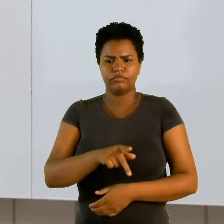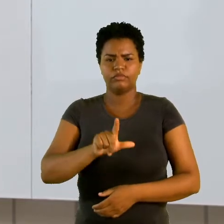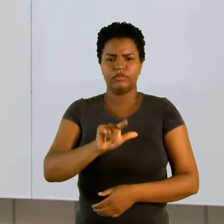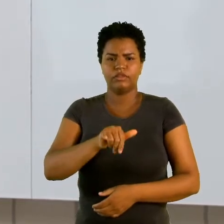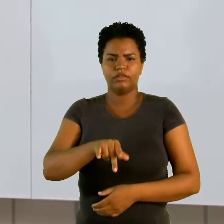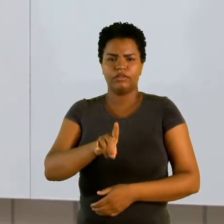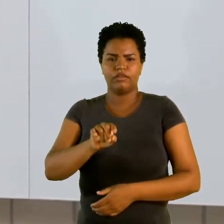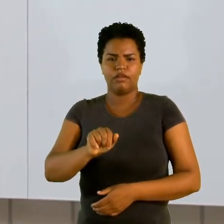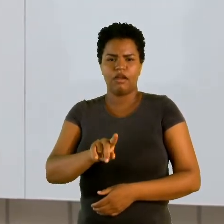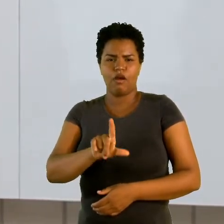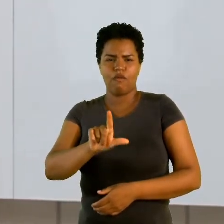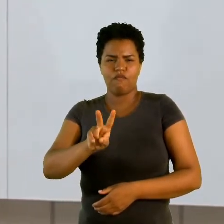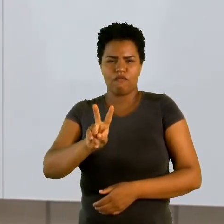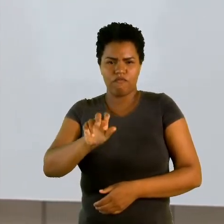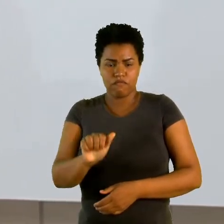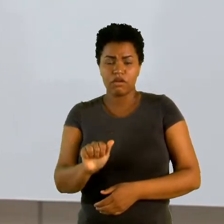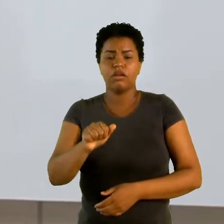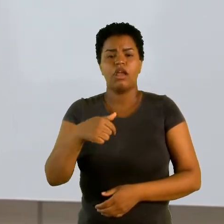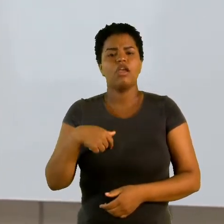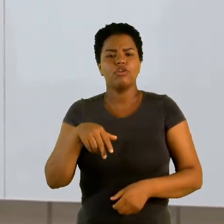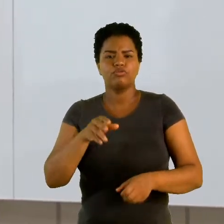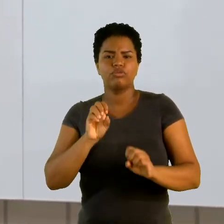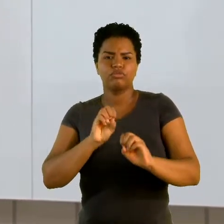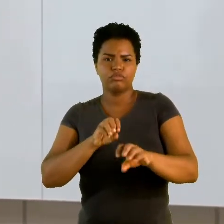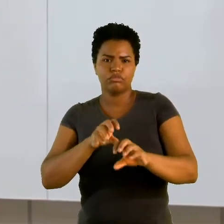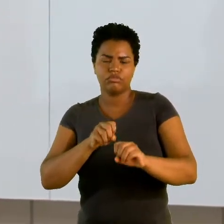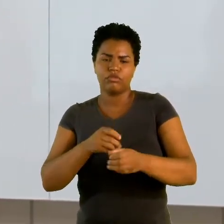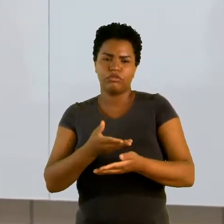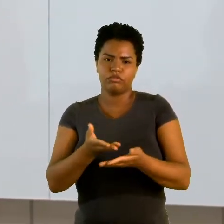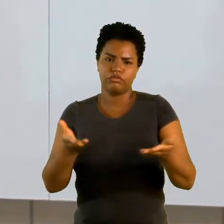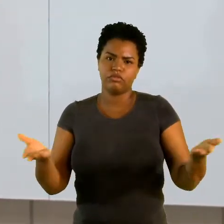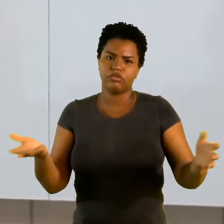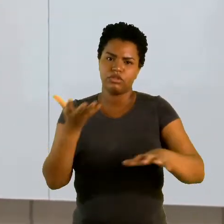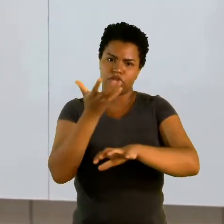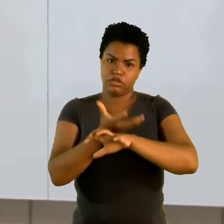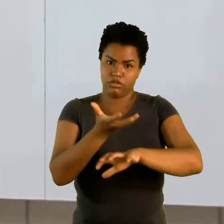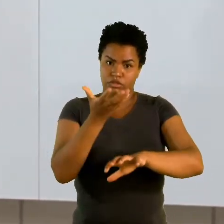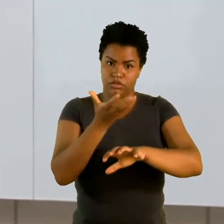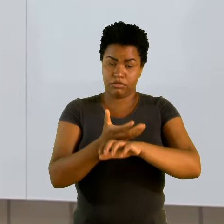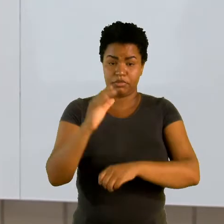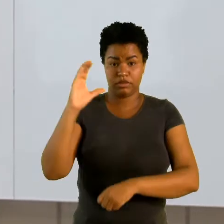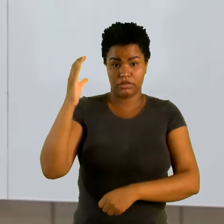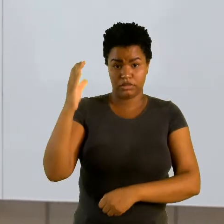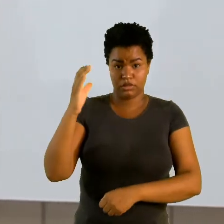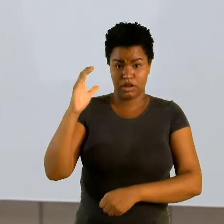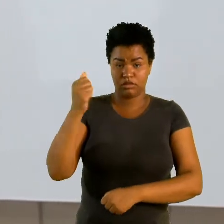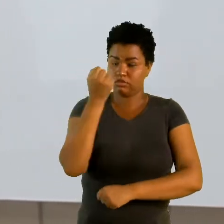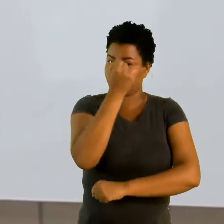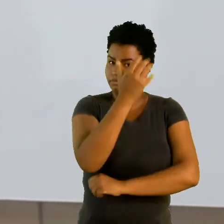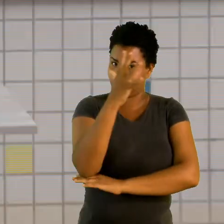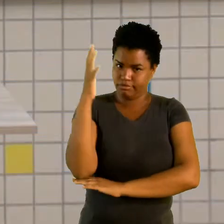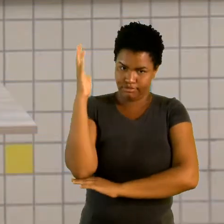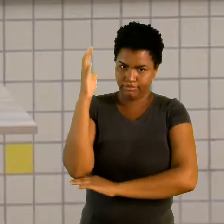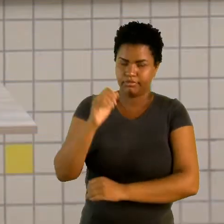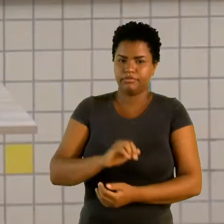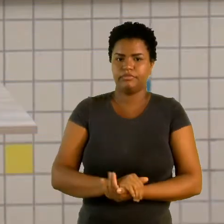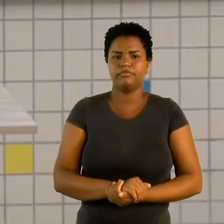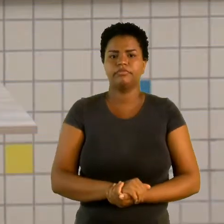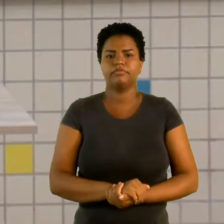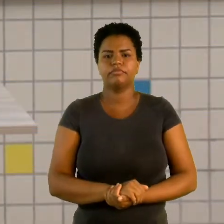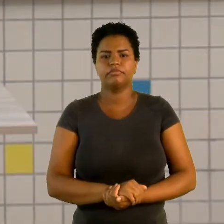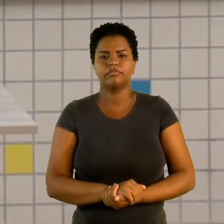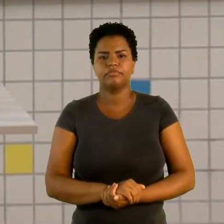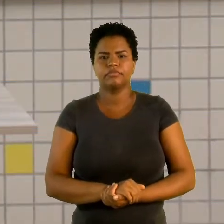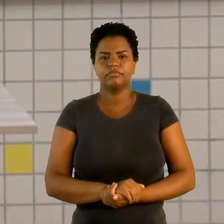Lindalva. Estarei trabalhando com vocês o componente curricular Ciências da Natureza.